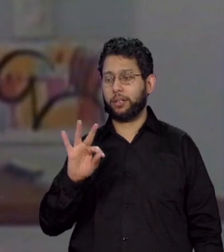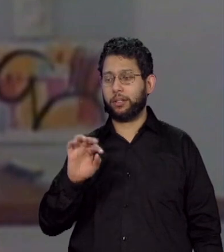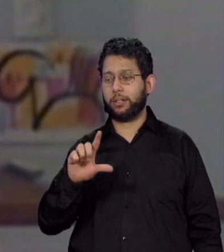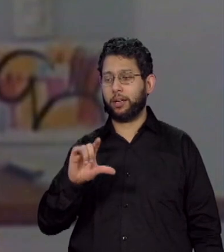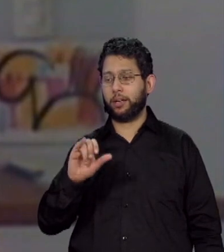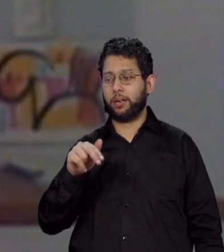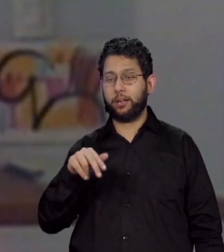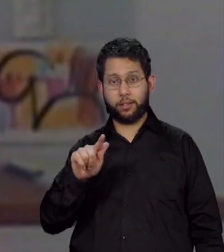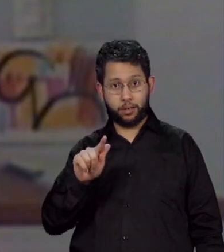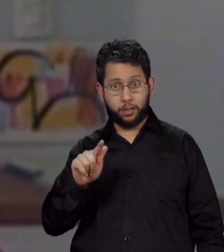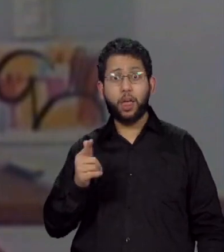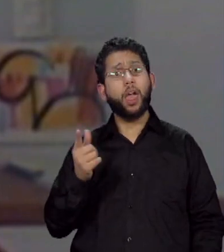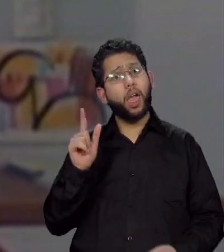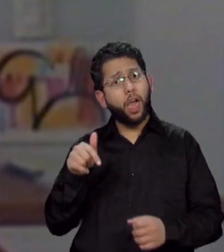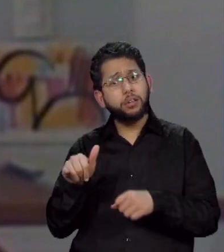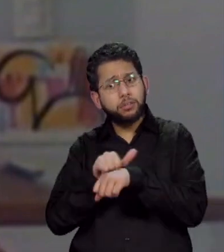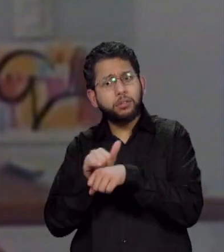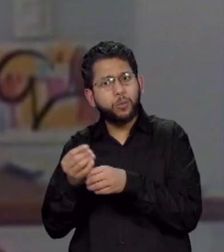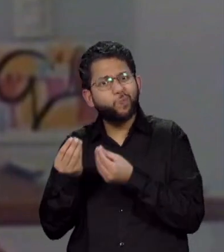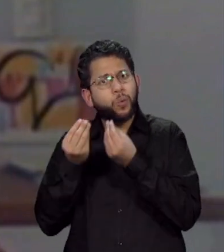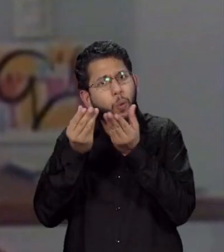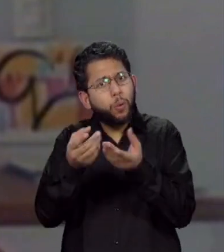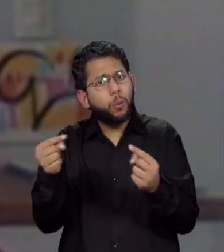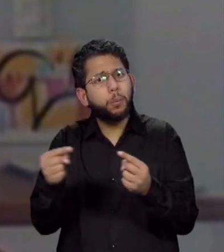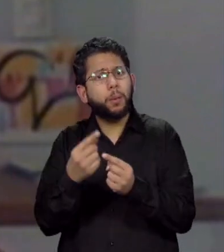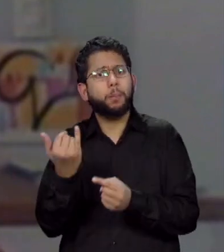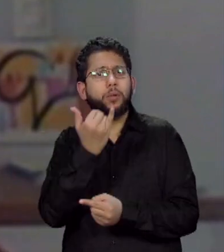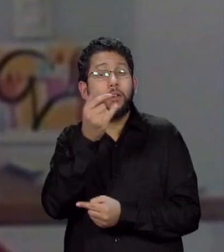ferramentas importantes para